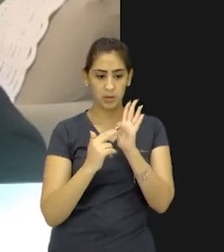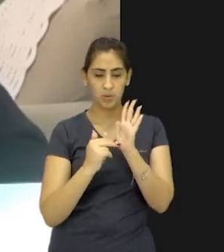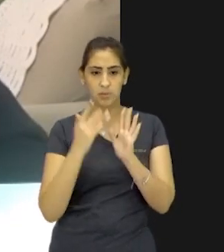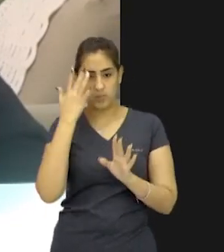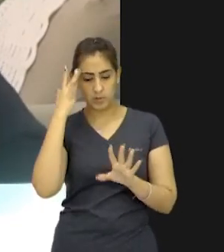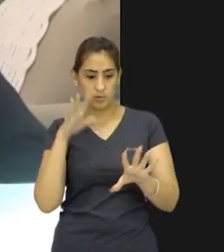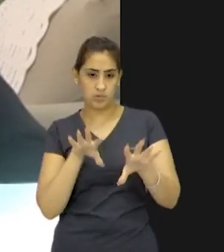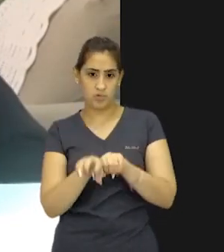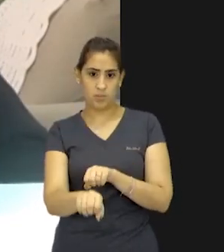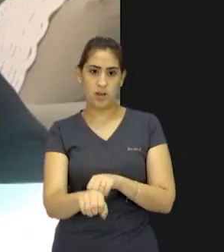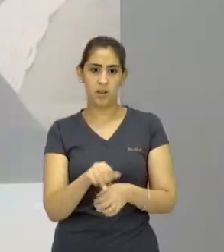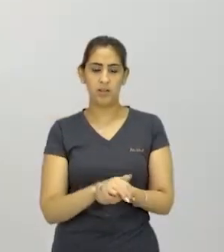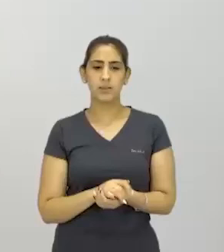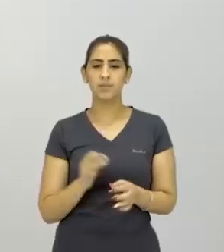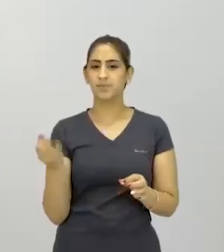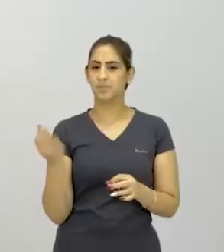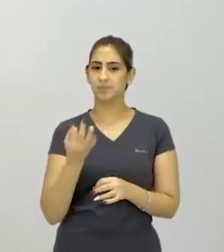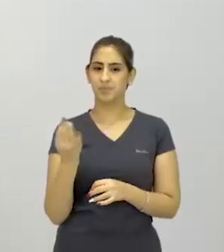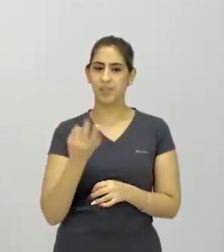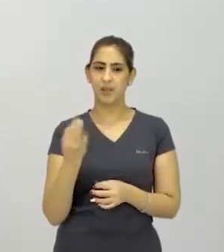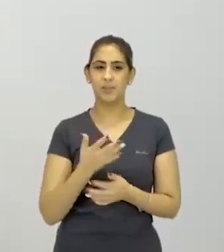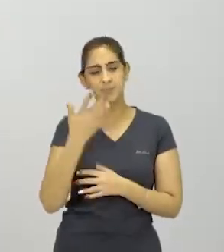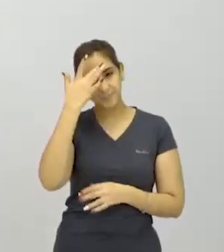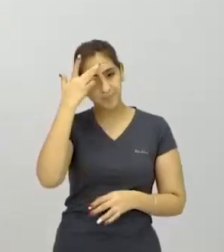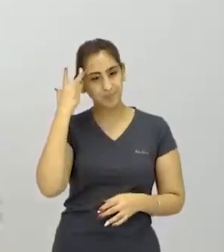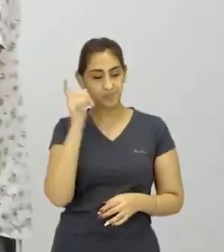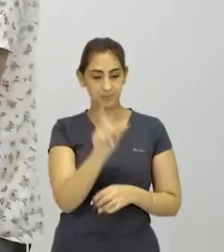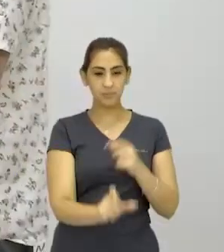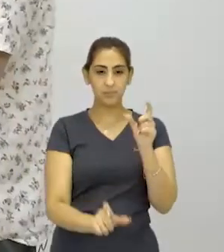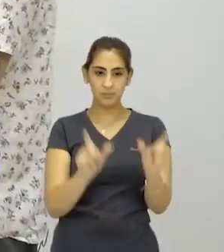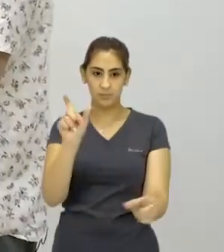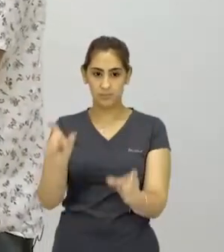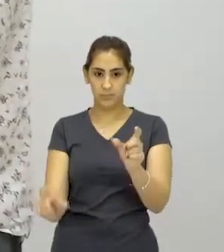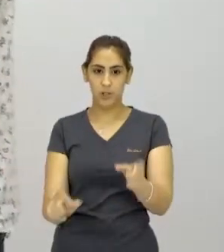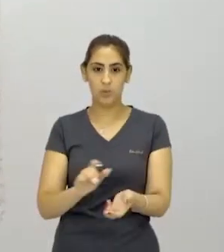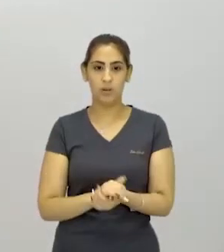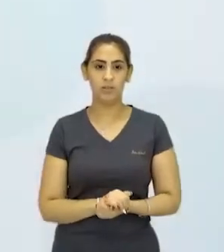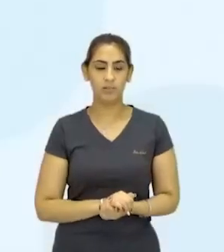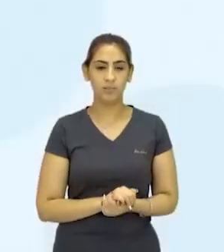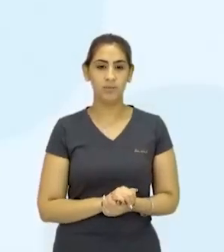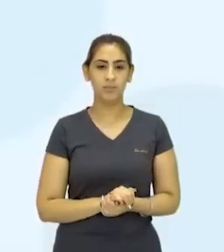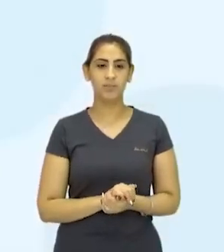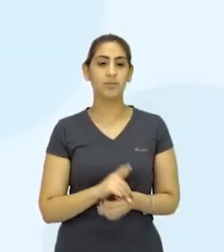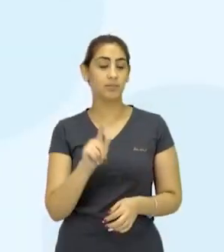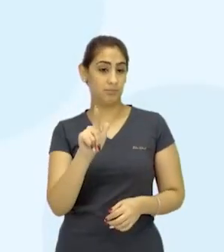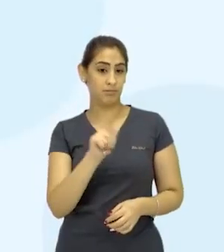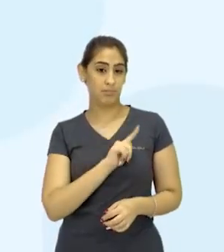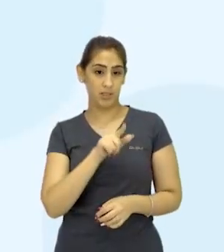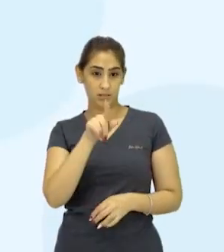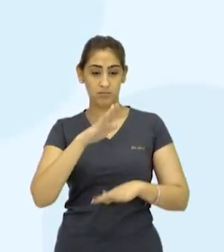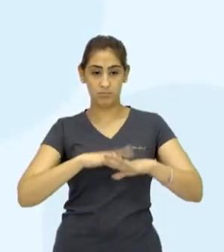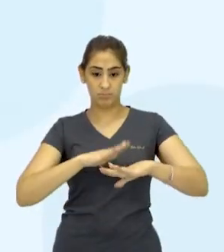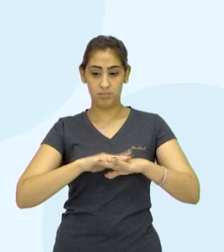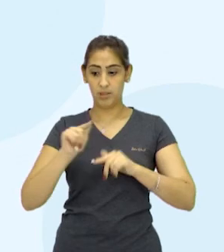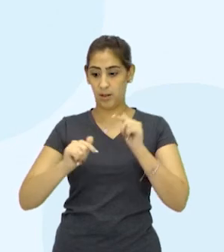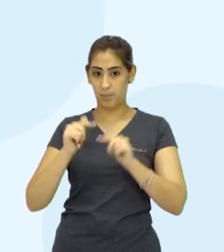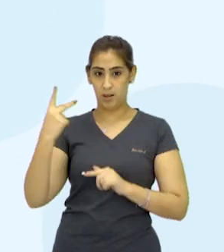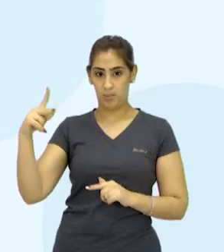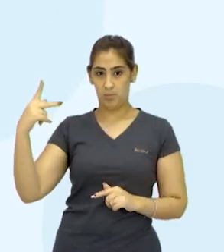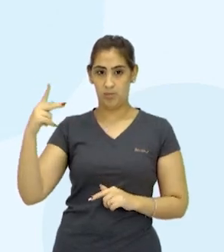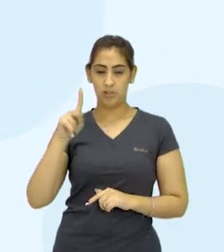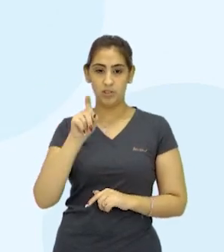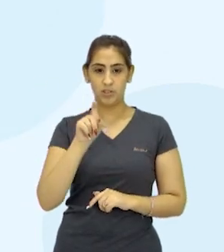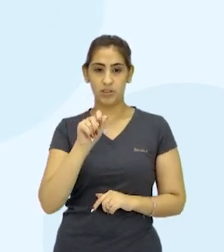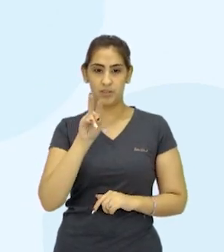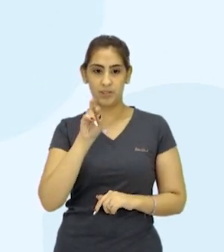formatos. Perfeito. Então, pessoal, aqui tem alguns trabalhos do Xavier que você